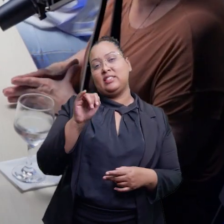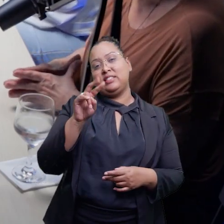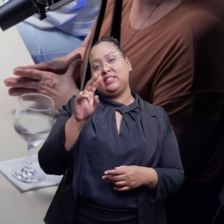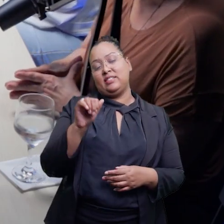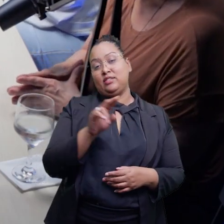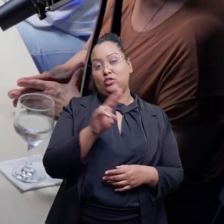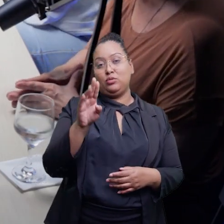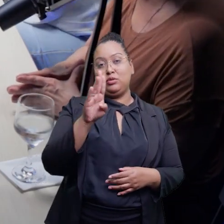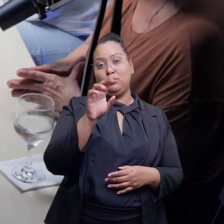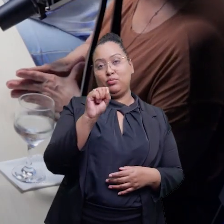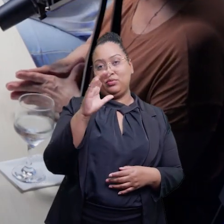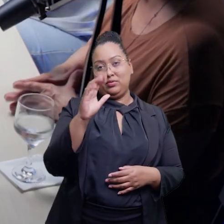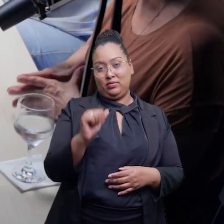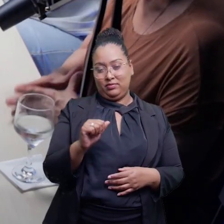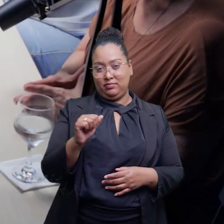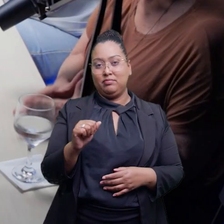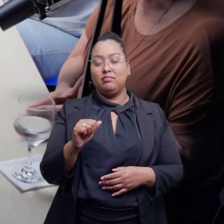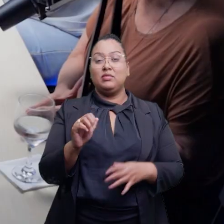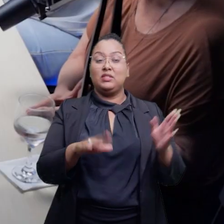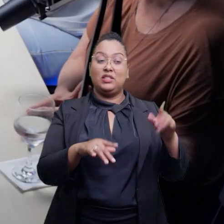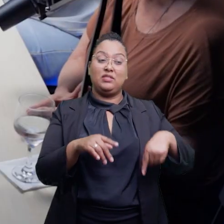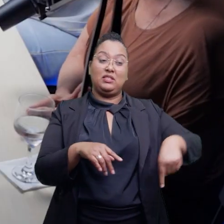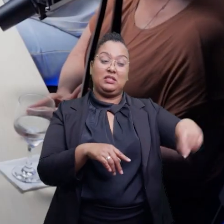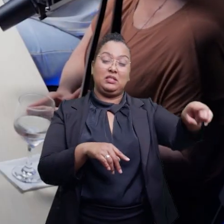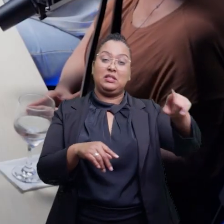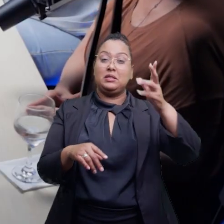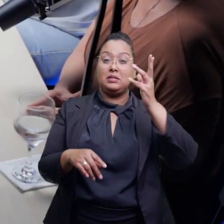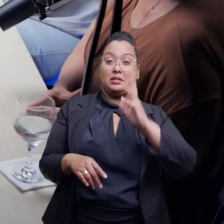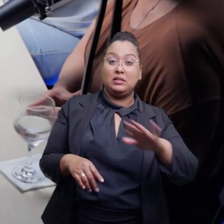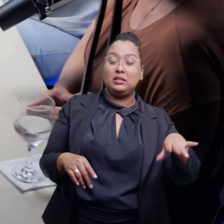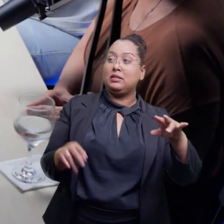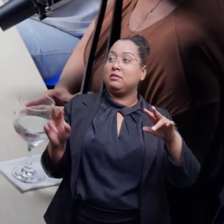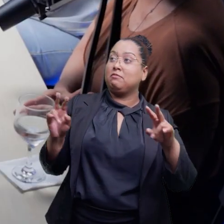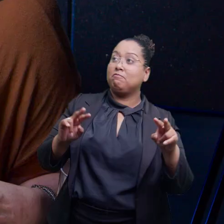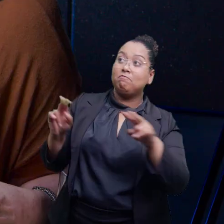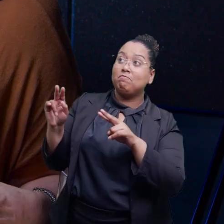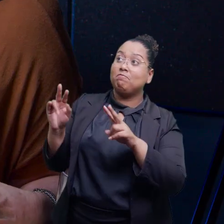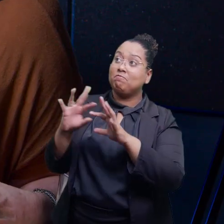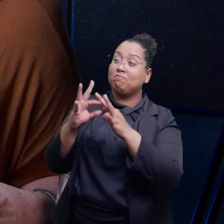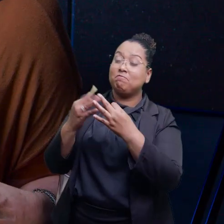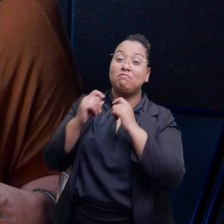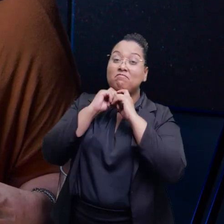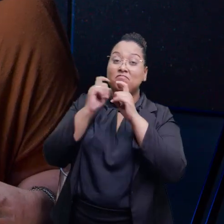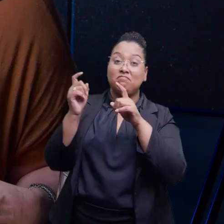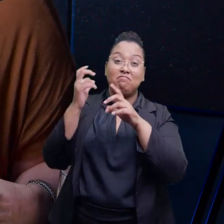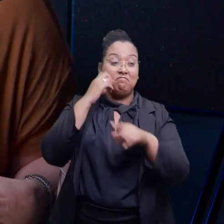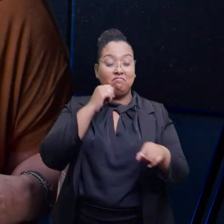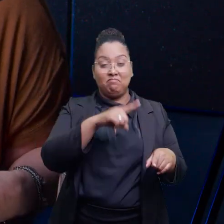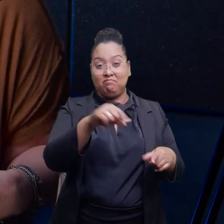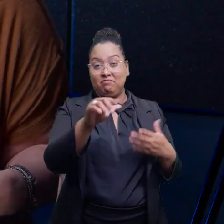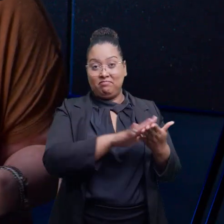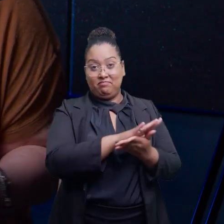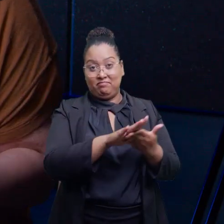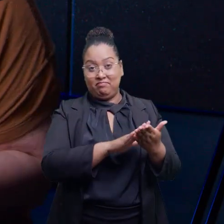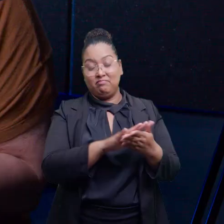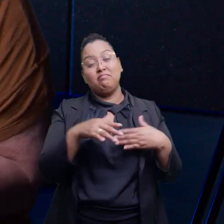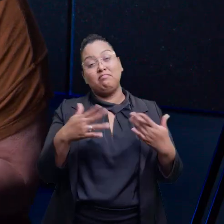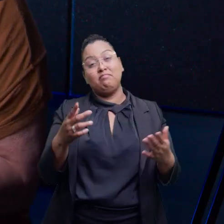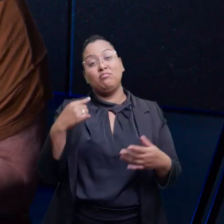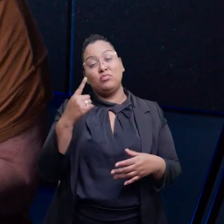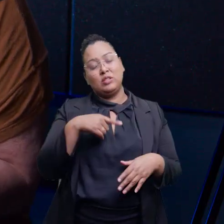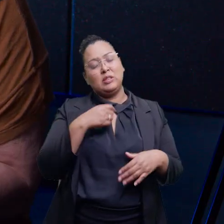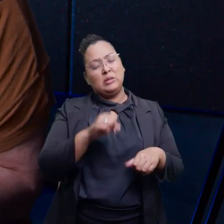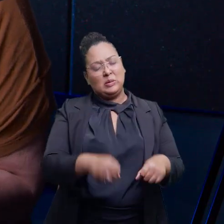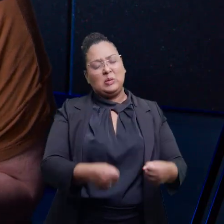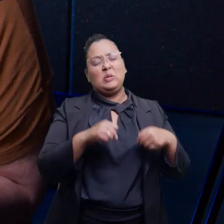para crianças e adolescentes que, por algum motivo, não encontram famílias que as adote, né? Nesse processo, a